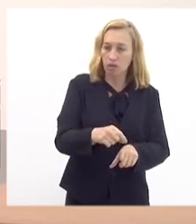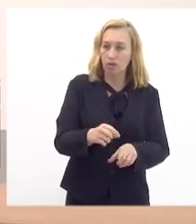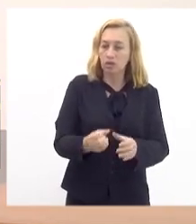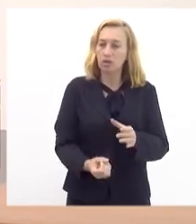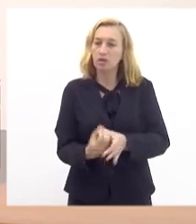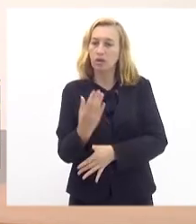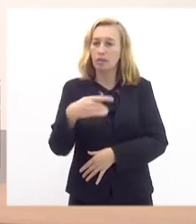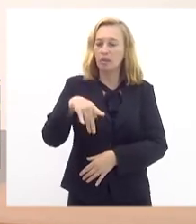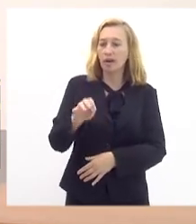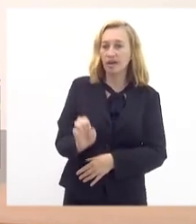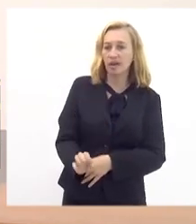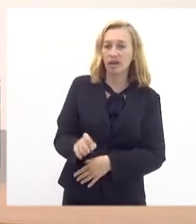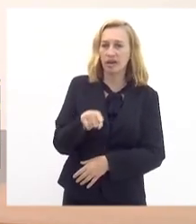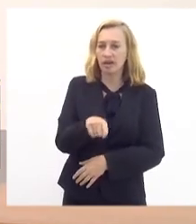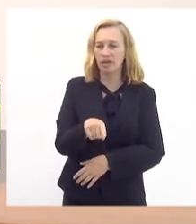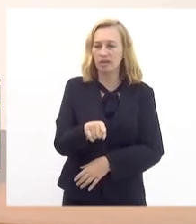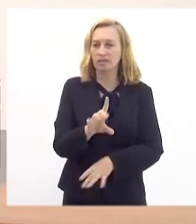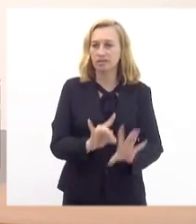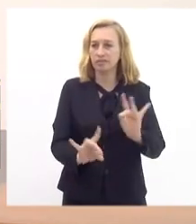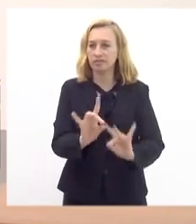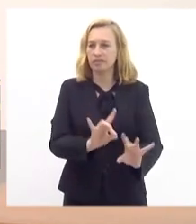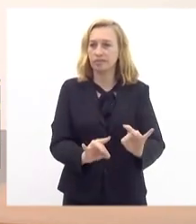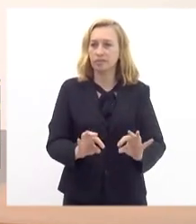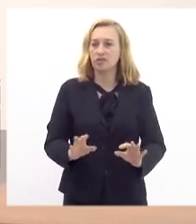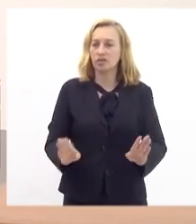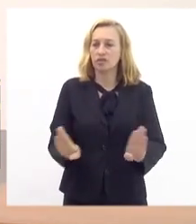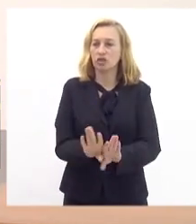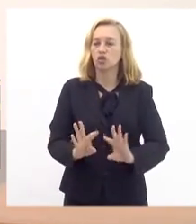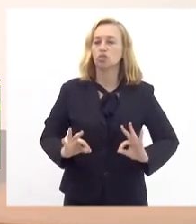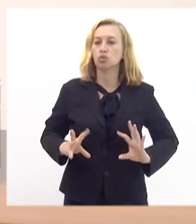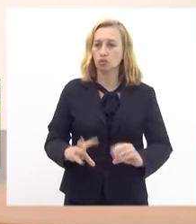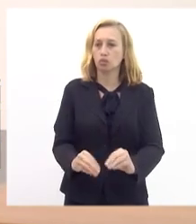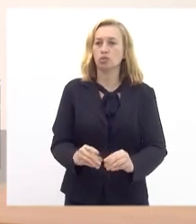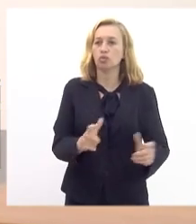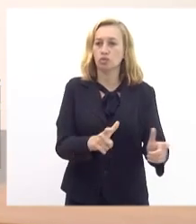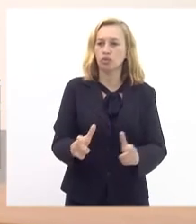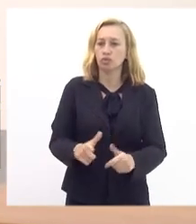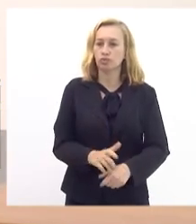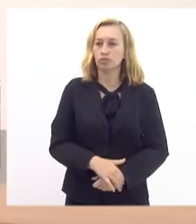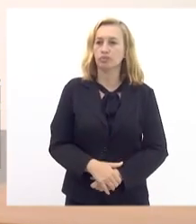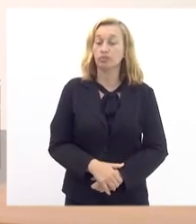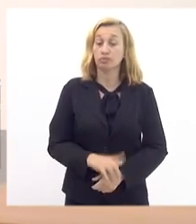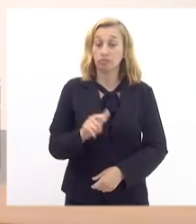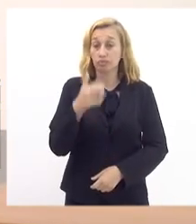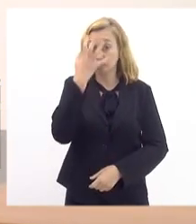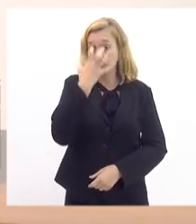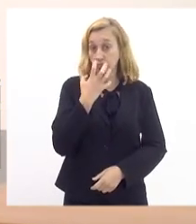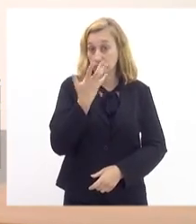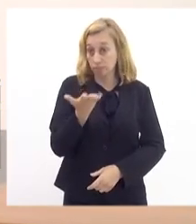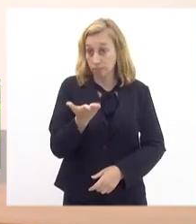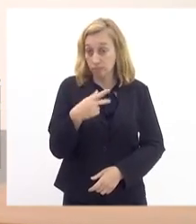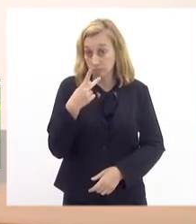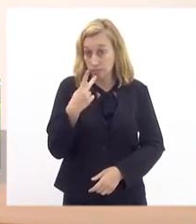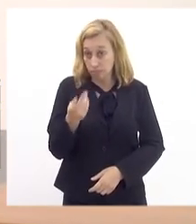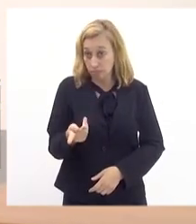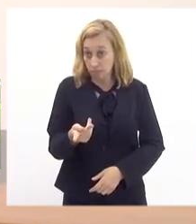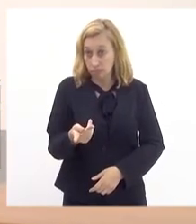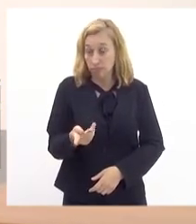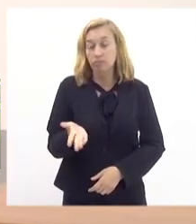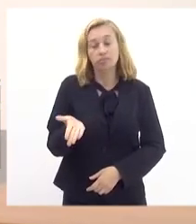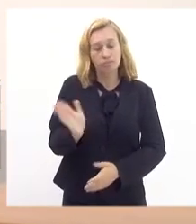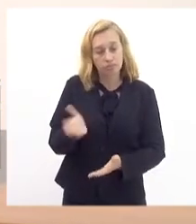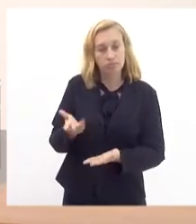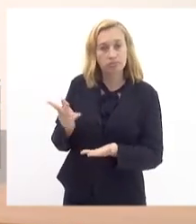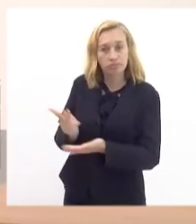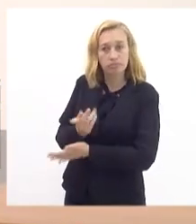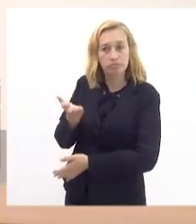ou Mangue danoso ali fechando aquilo tudo bom né isso é muito sério quer dizer eu tô falando de algo que